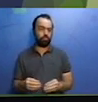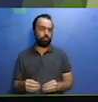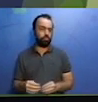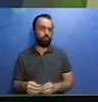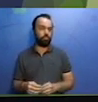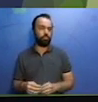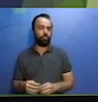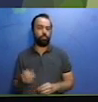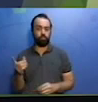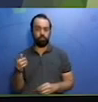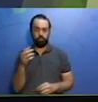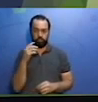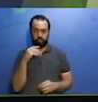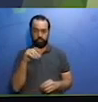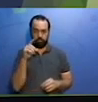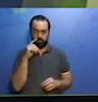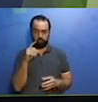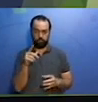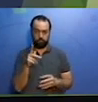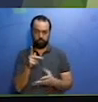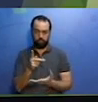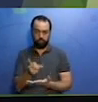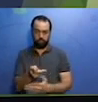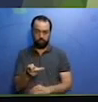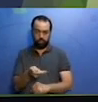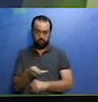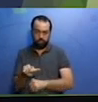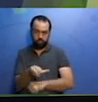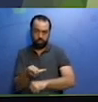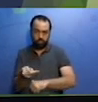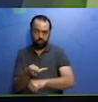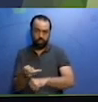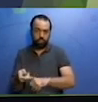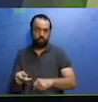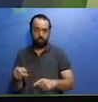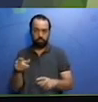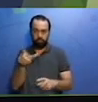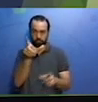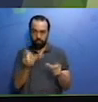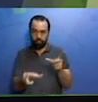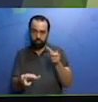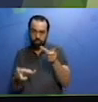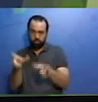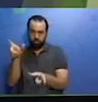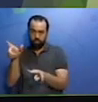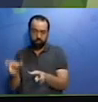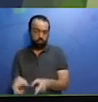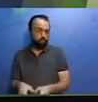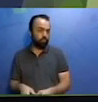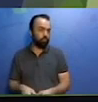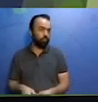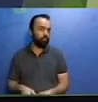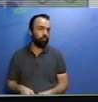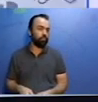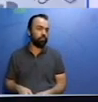uma tabela dos materiais e eu vou saber qual é o seu ponto de fusão, qual é o seu ponto de ebulição.